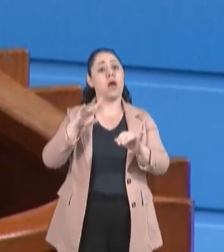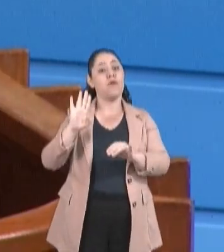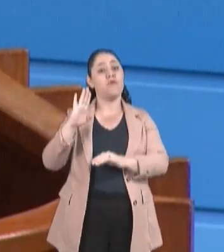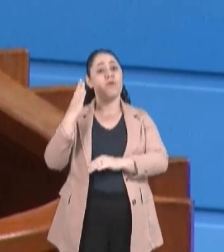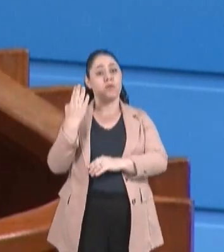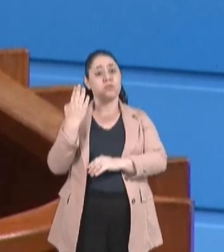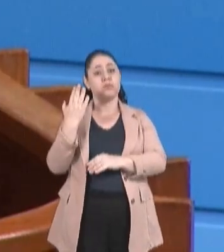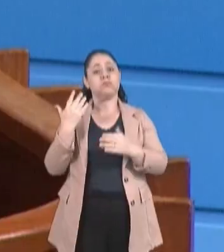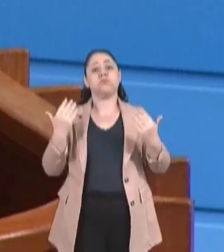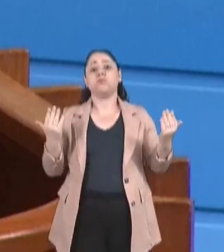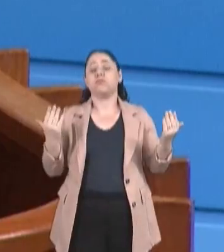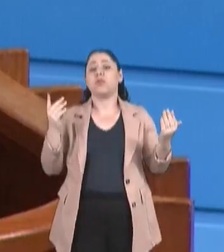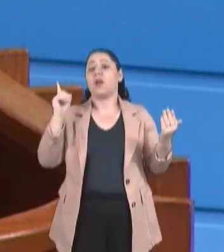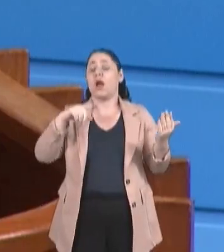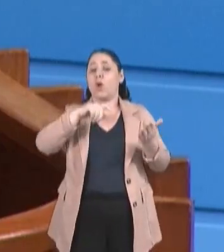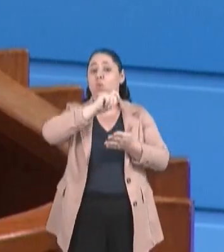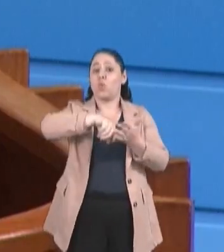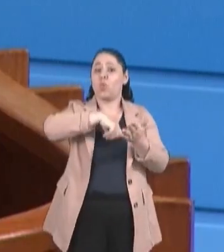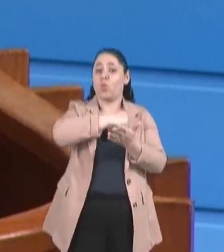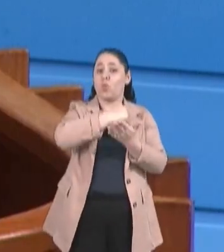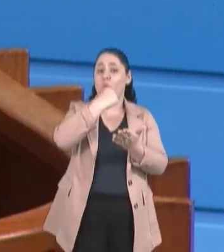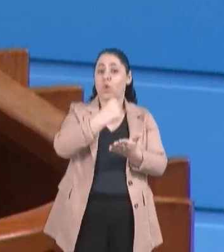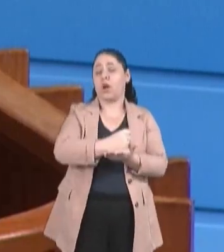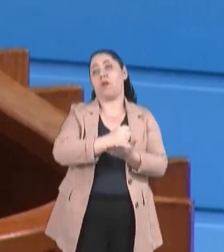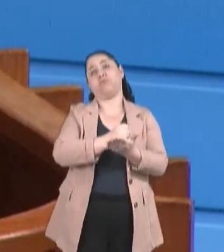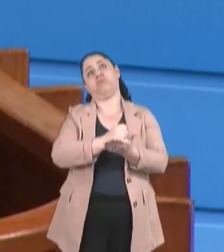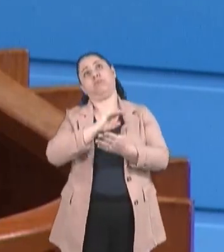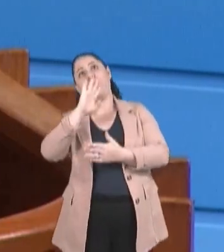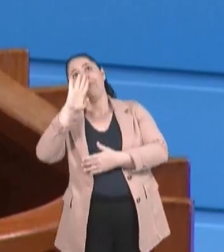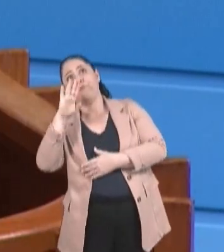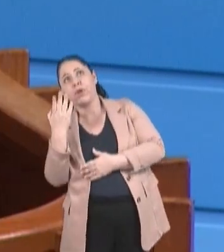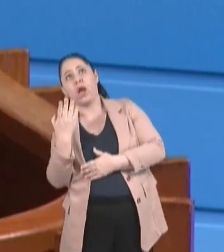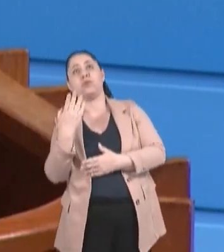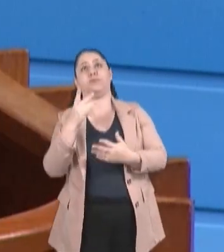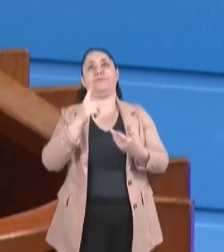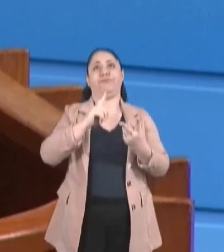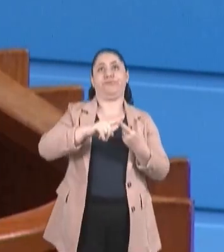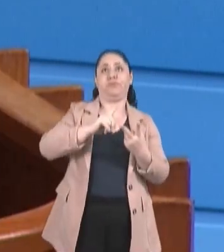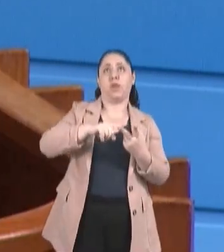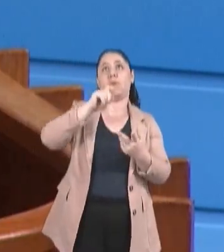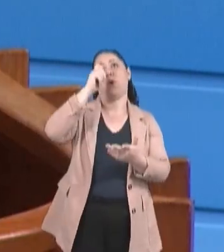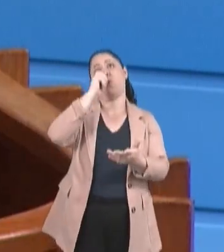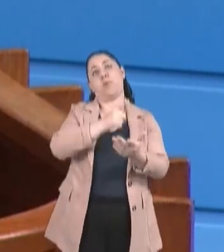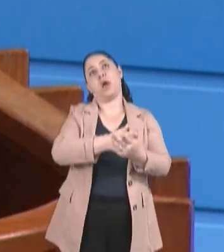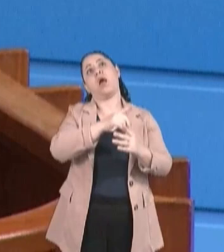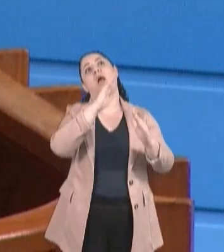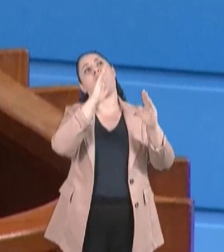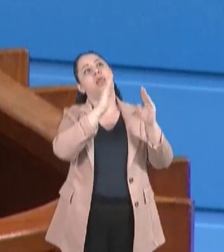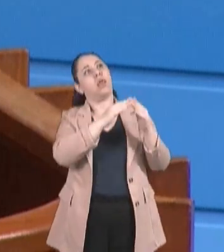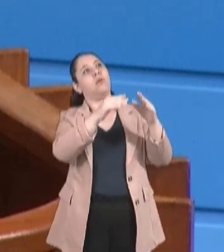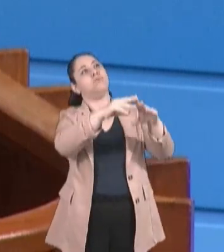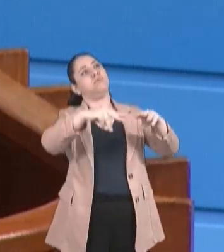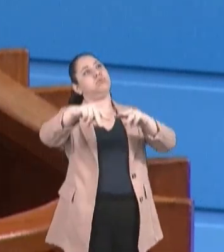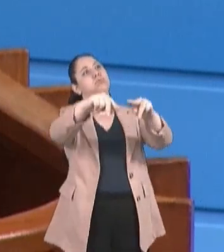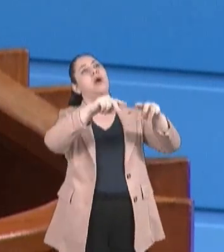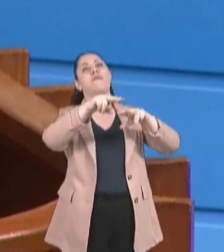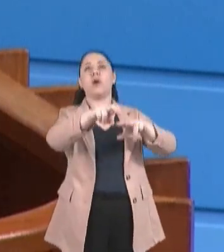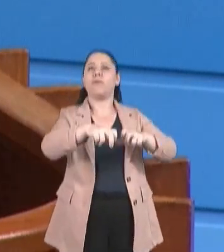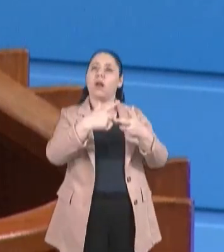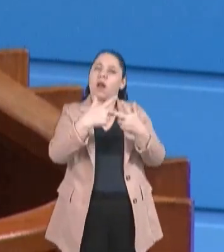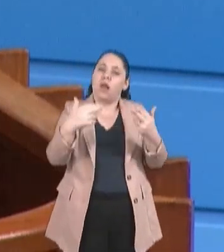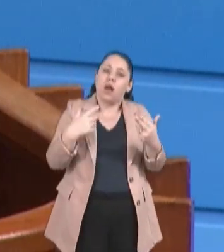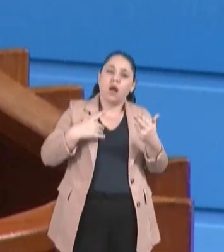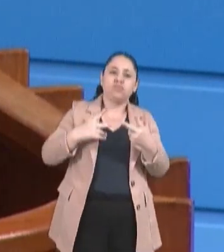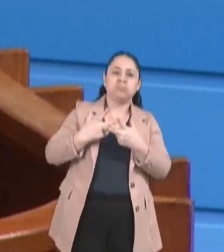que é falso. São contratos falsos, fraudulentos, para comprar casa, terrenos,